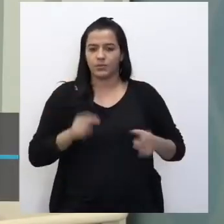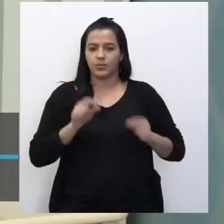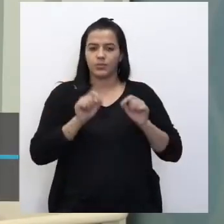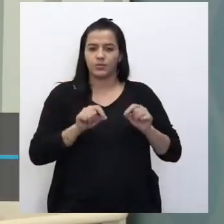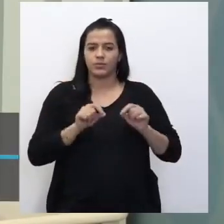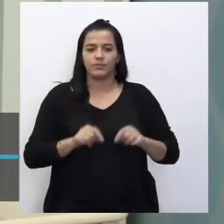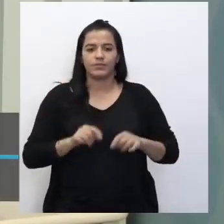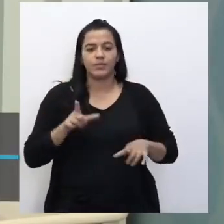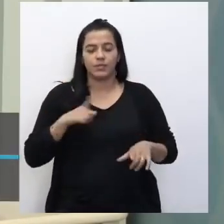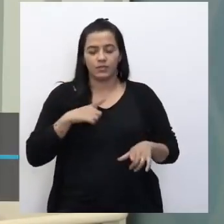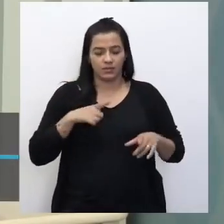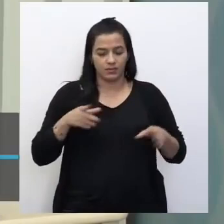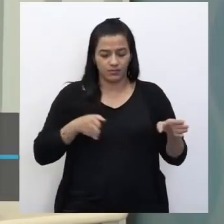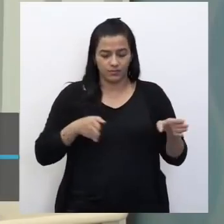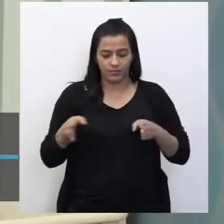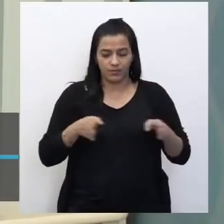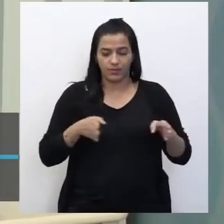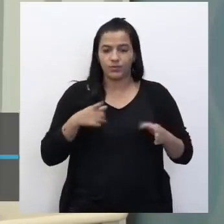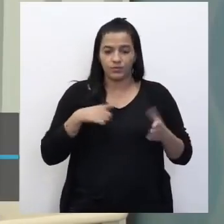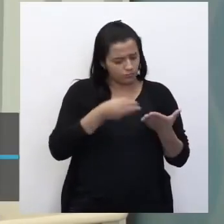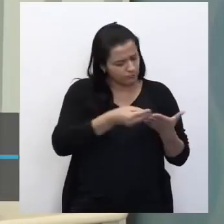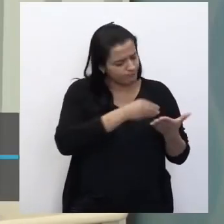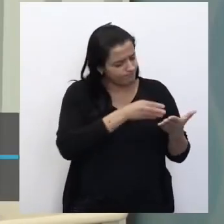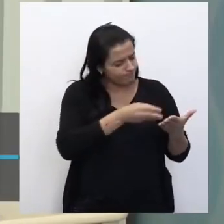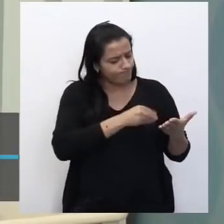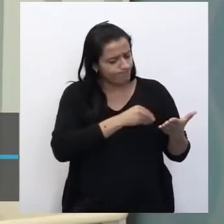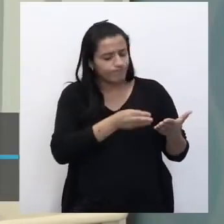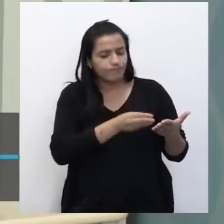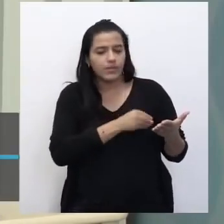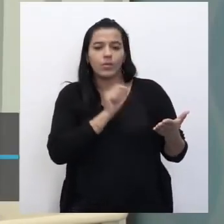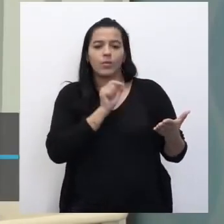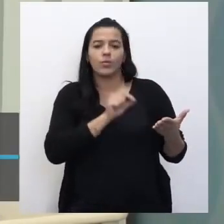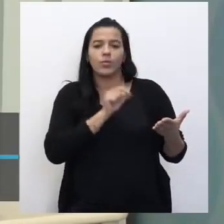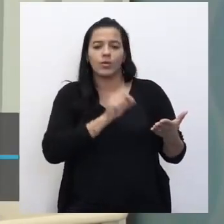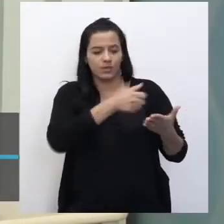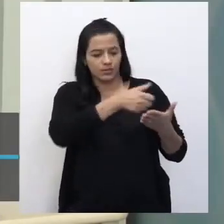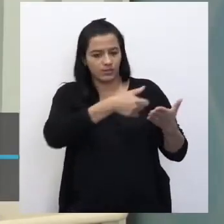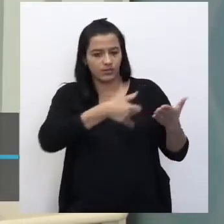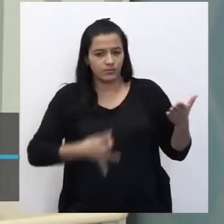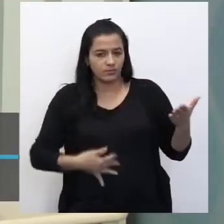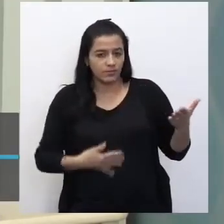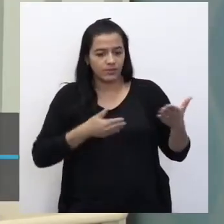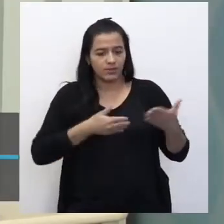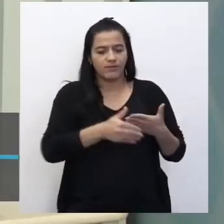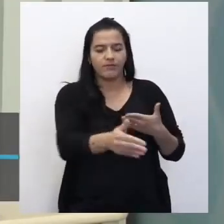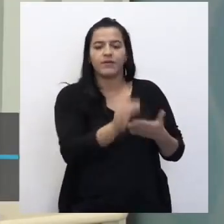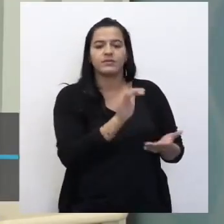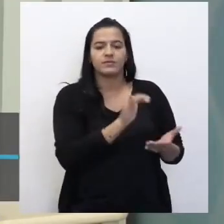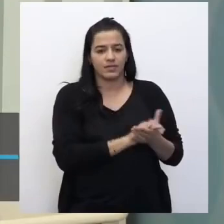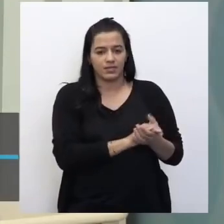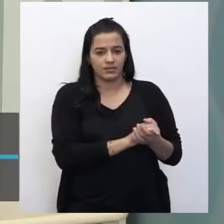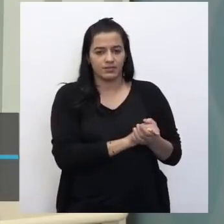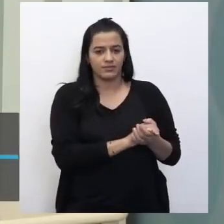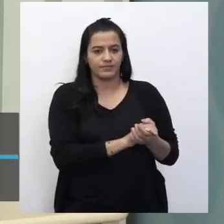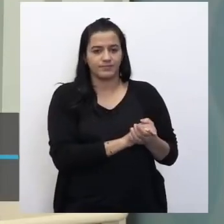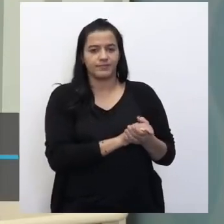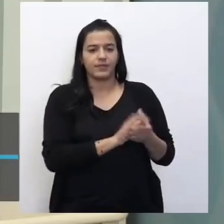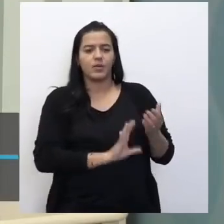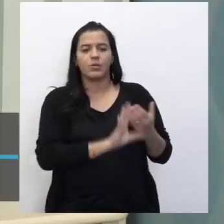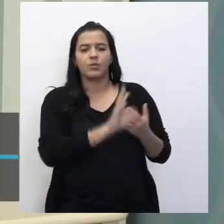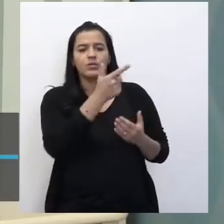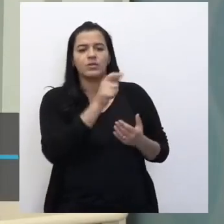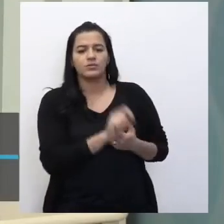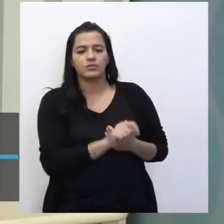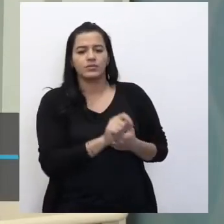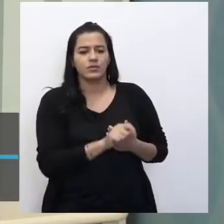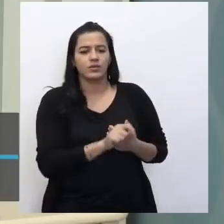determinado momento lá no livro em que o Brás Cubas ele tá para se casar, né? E o Brás